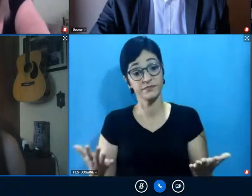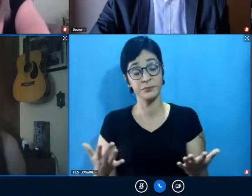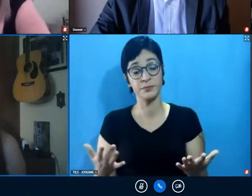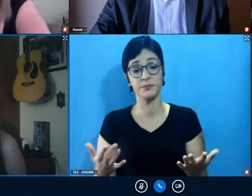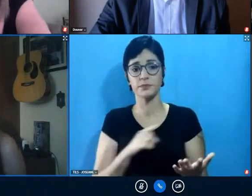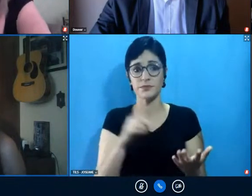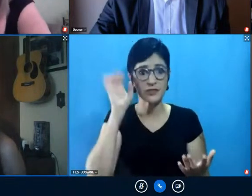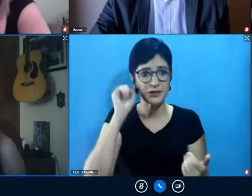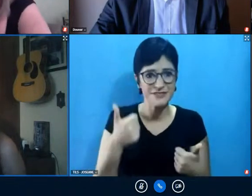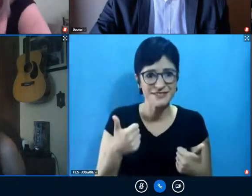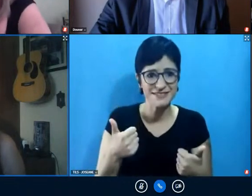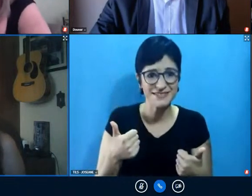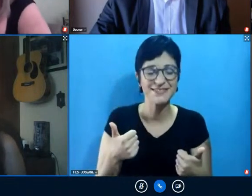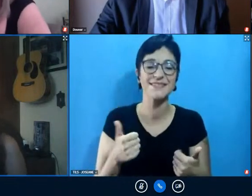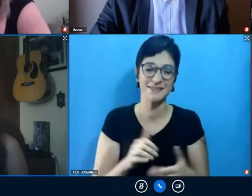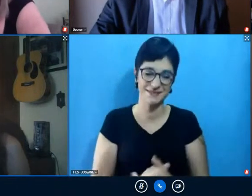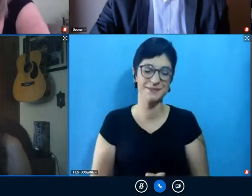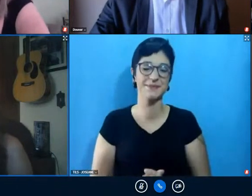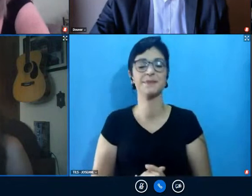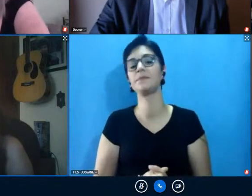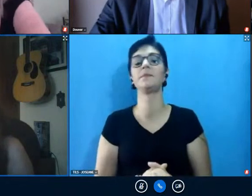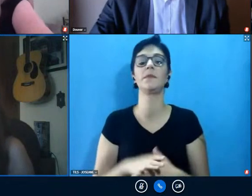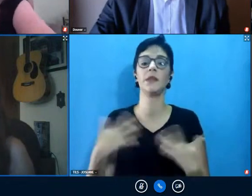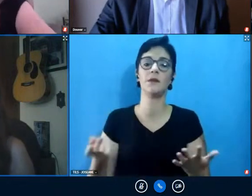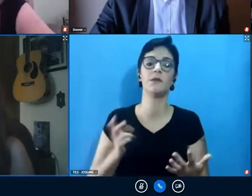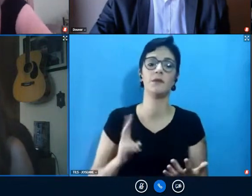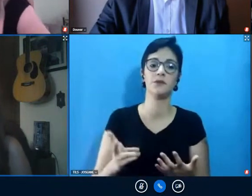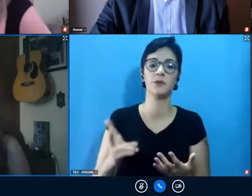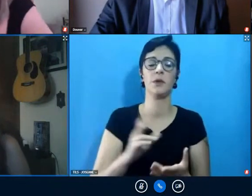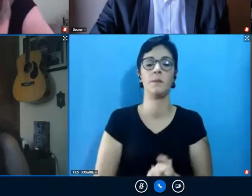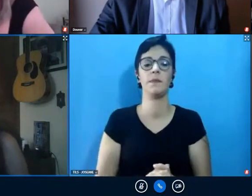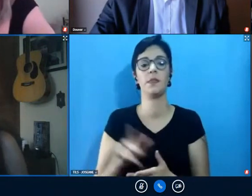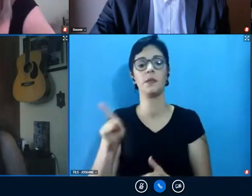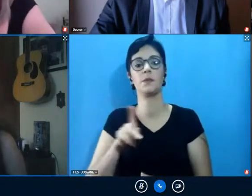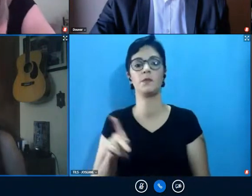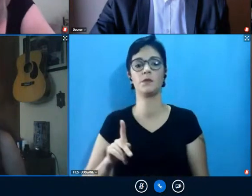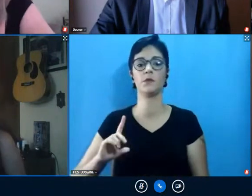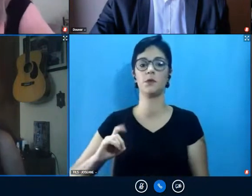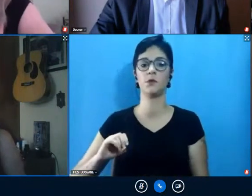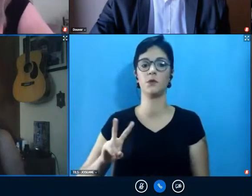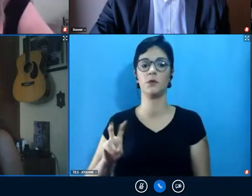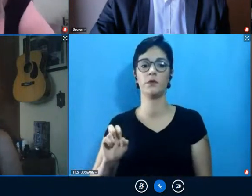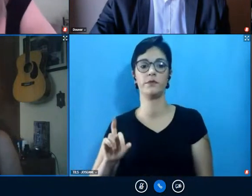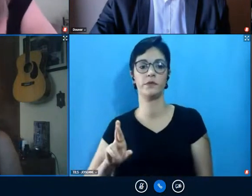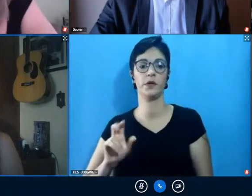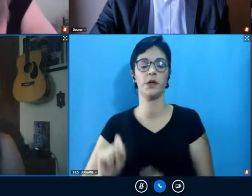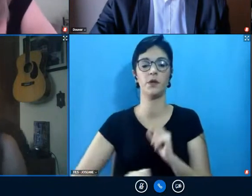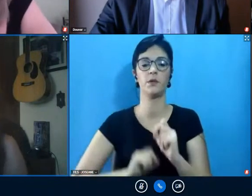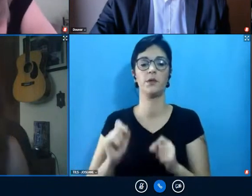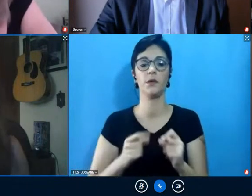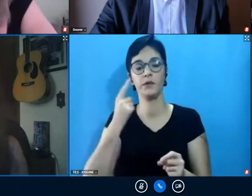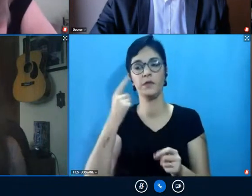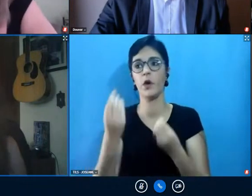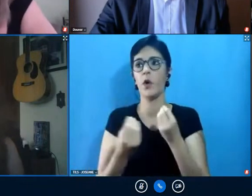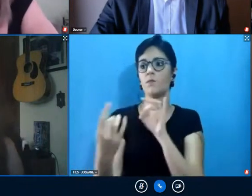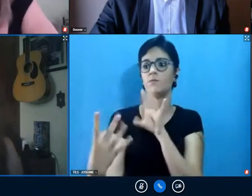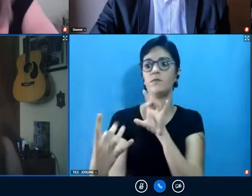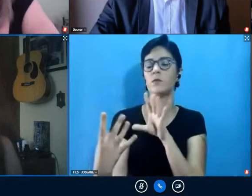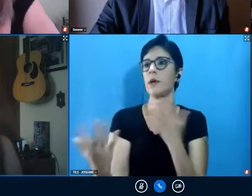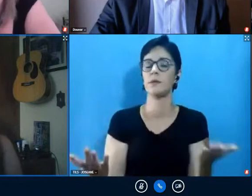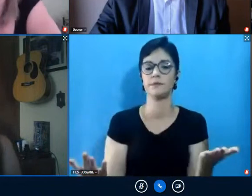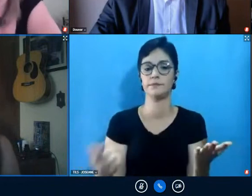estão me ouvindo? Tá bem, vou seguir. Então, a pergunta do professor Doug é o feedback com o público. Ele foi